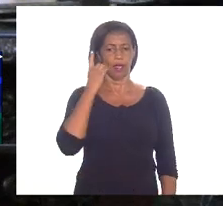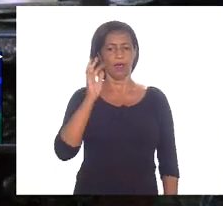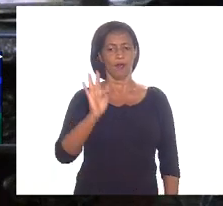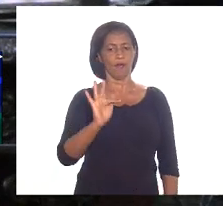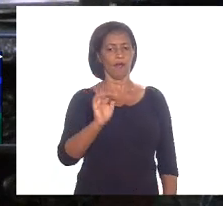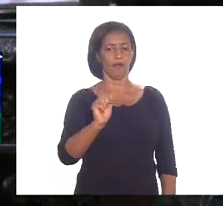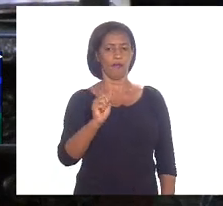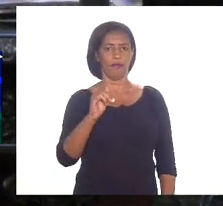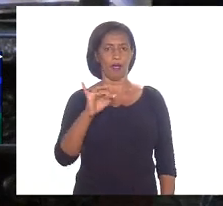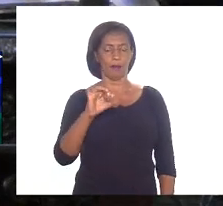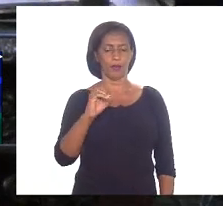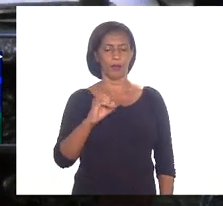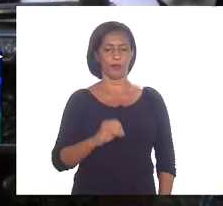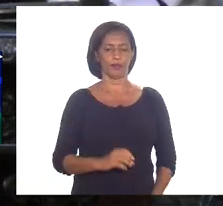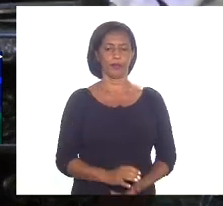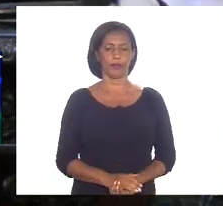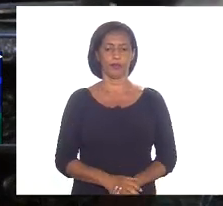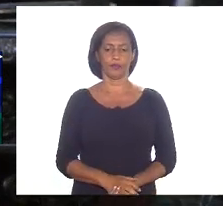Silva